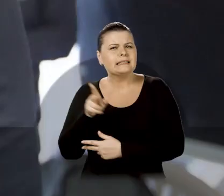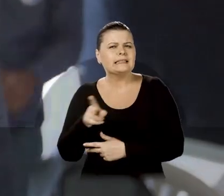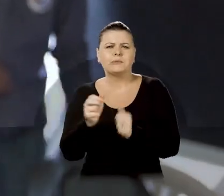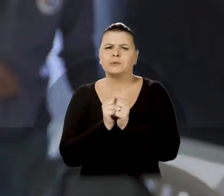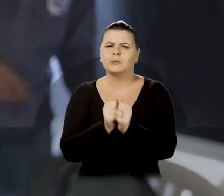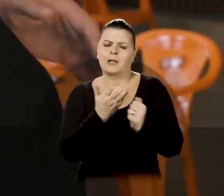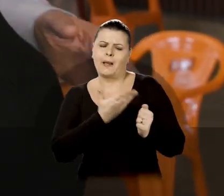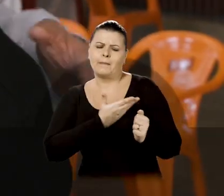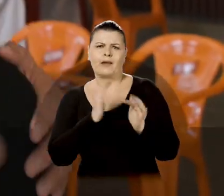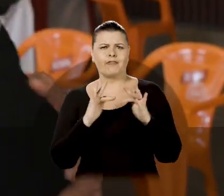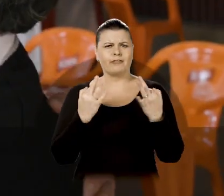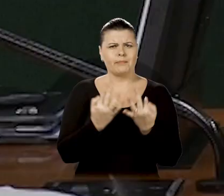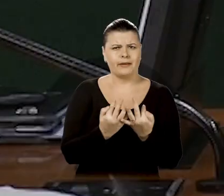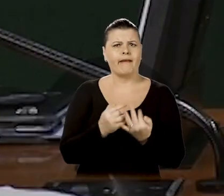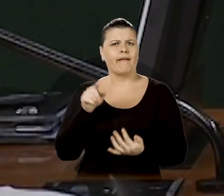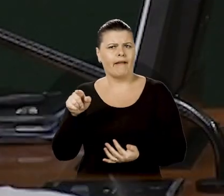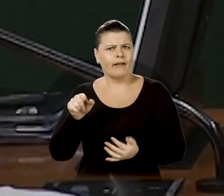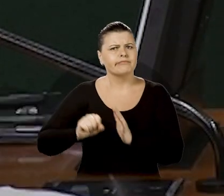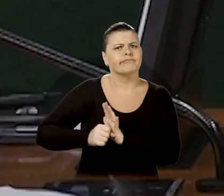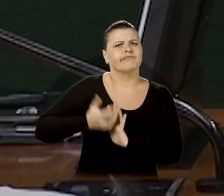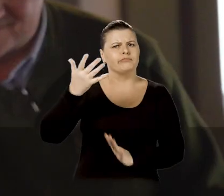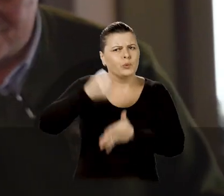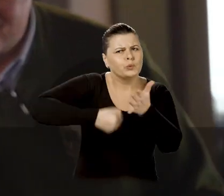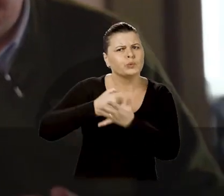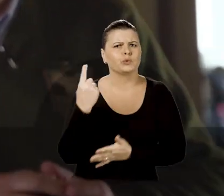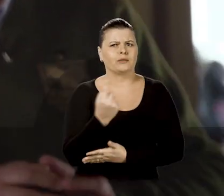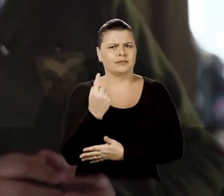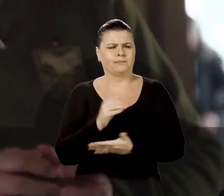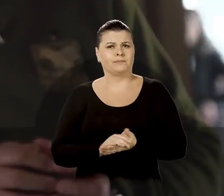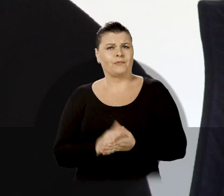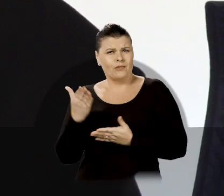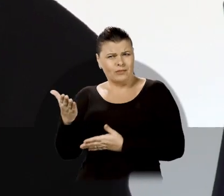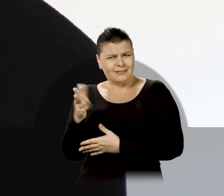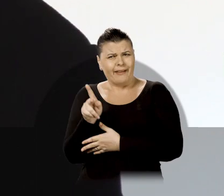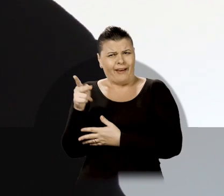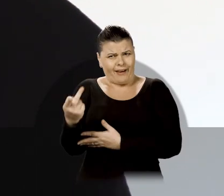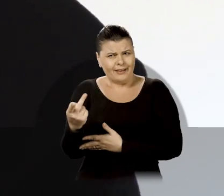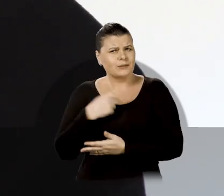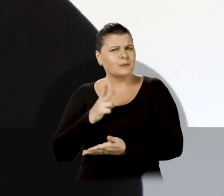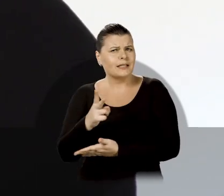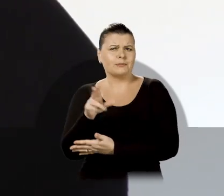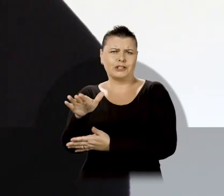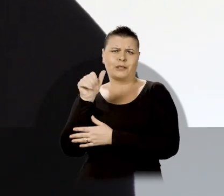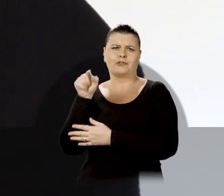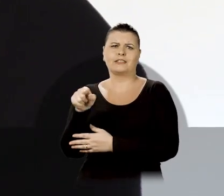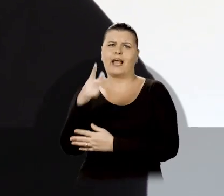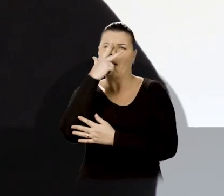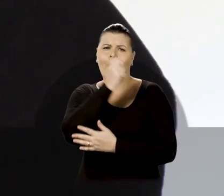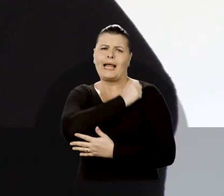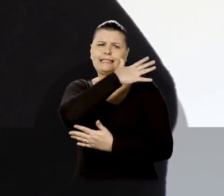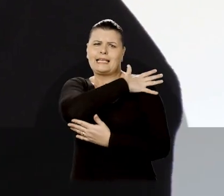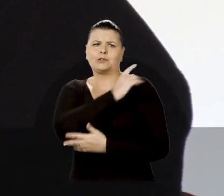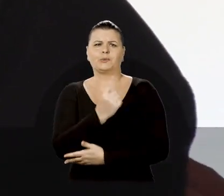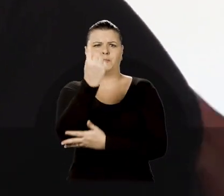de amigos e da família, Reis muitas vezes lutou sozinho. Luiz Carlos, eu sempre tenho te chamado ao longo dos anos um exército de